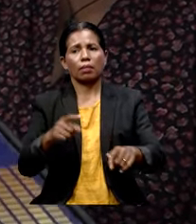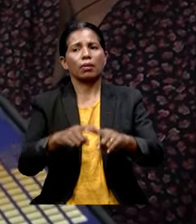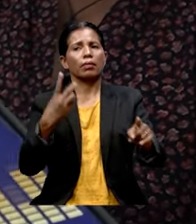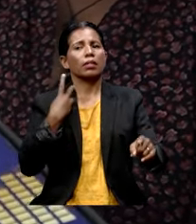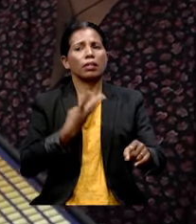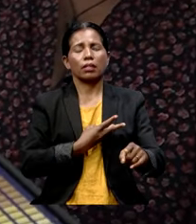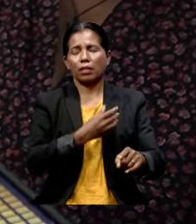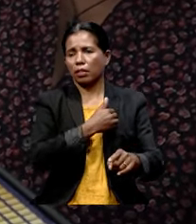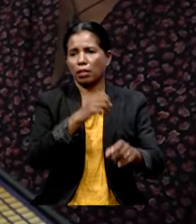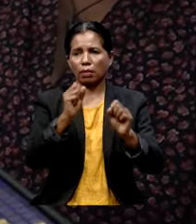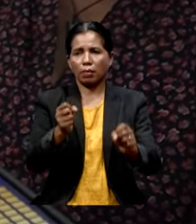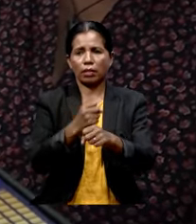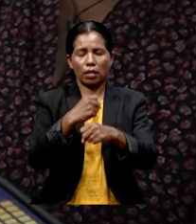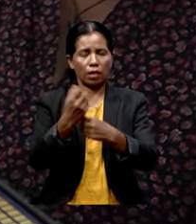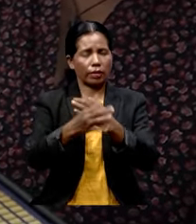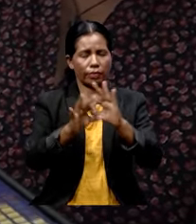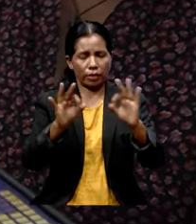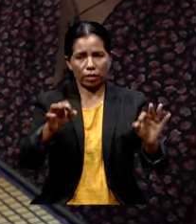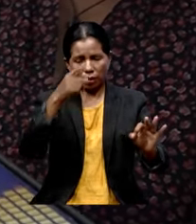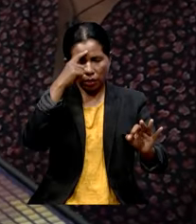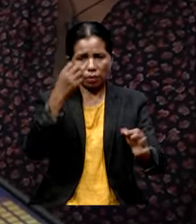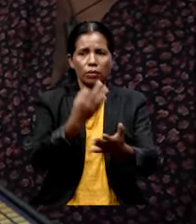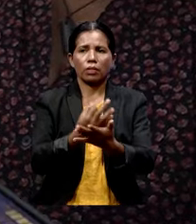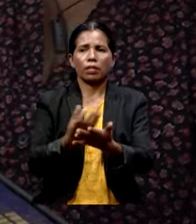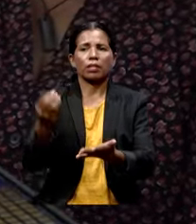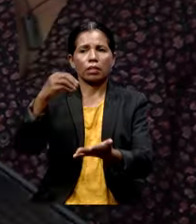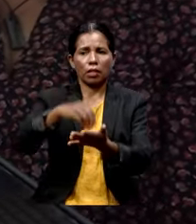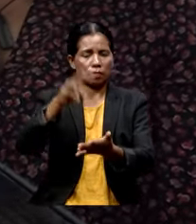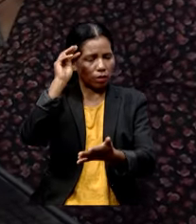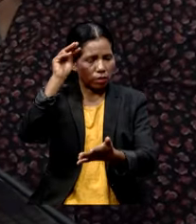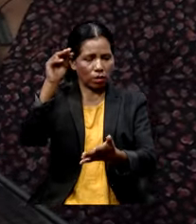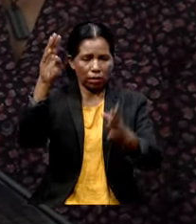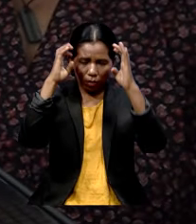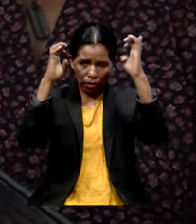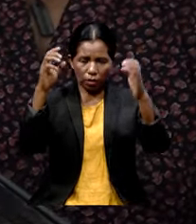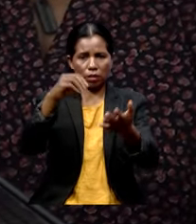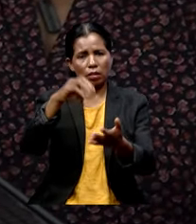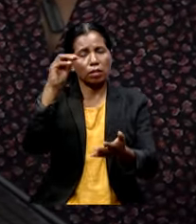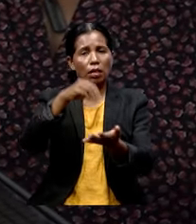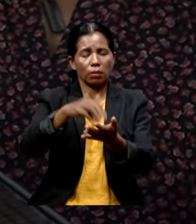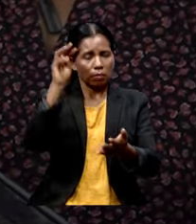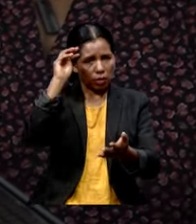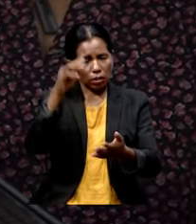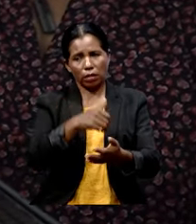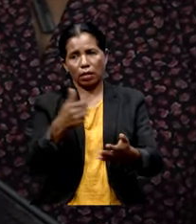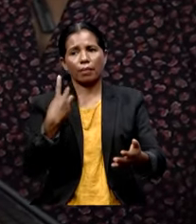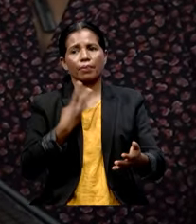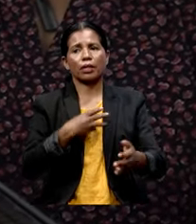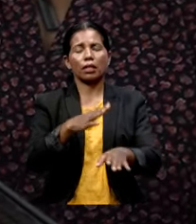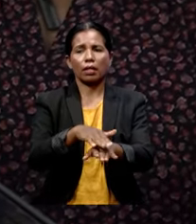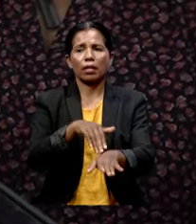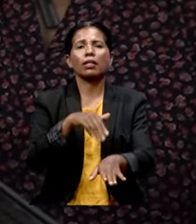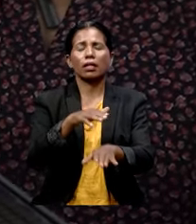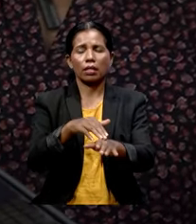Sidau Bele atuhalo roto da lida dele. Também, o Sanela Bele Taurit para o Ministério da Educação, tal moça para o Ministério Selo. Coida, né? Ita neneik, mas